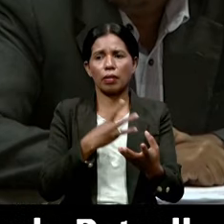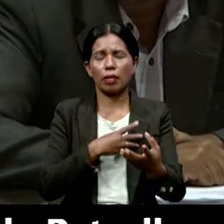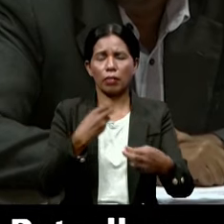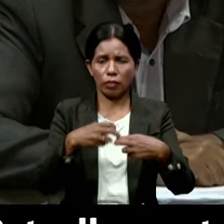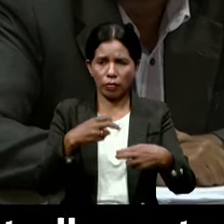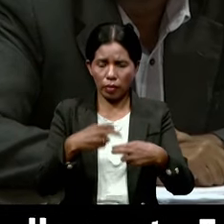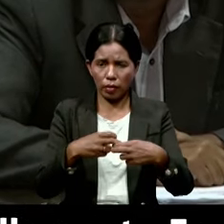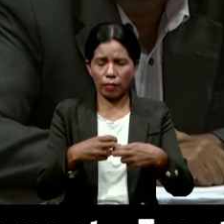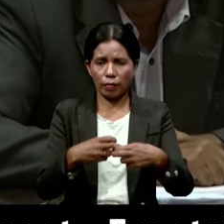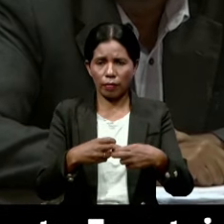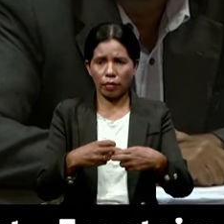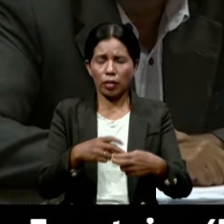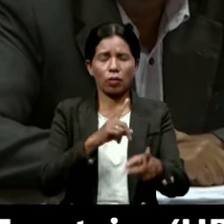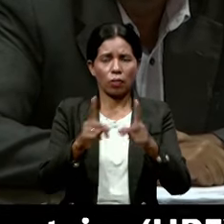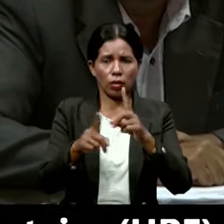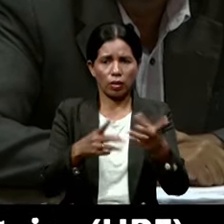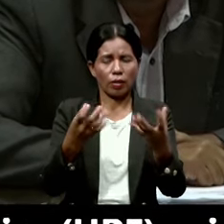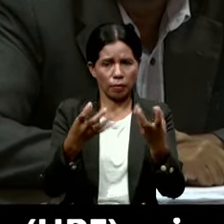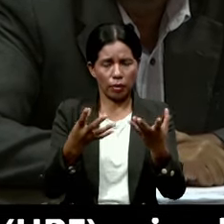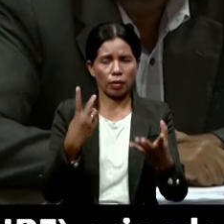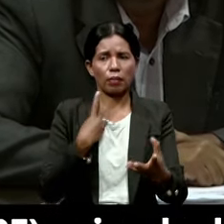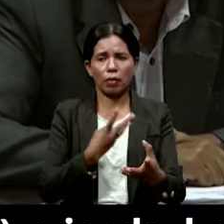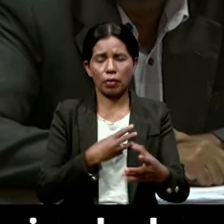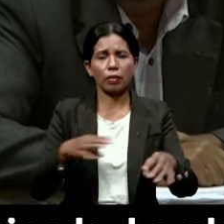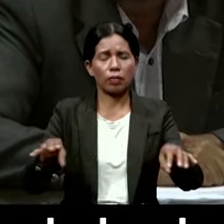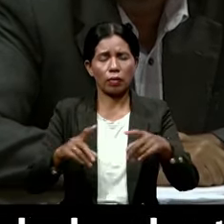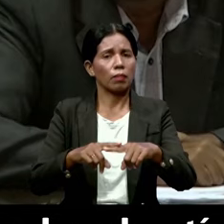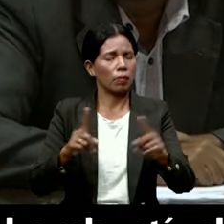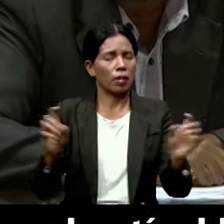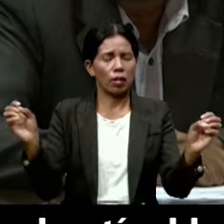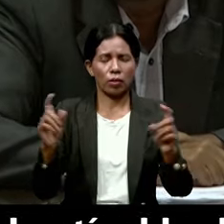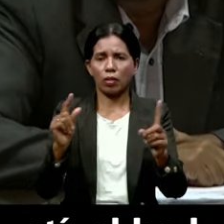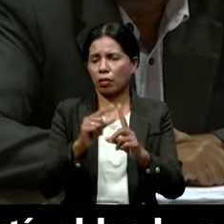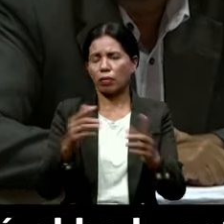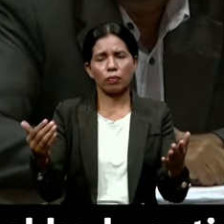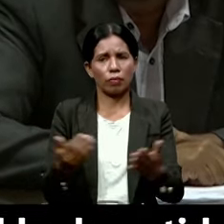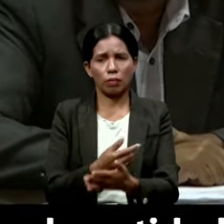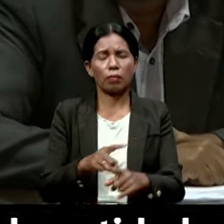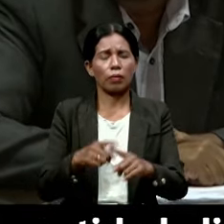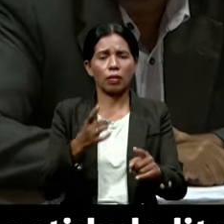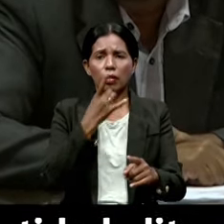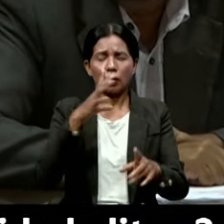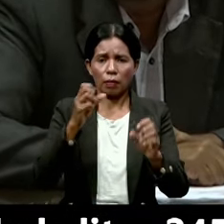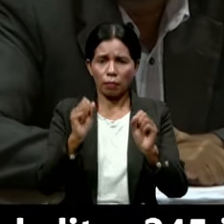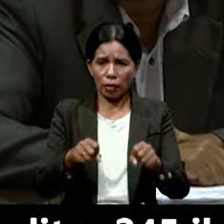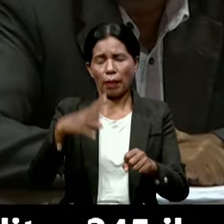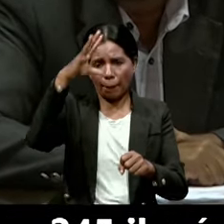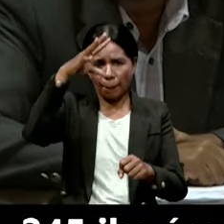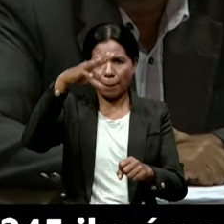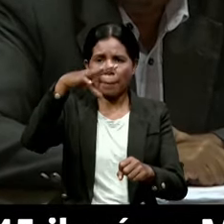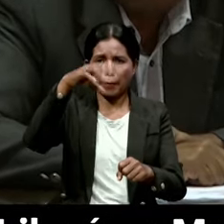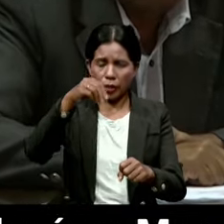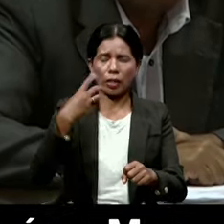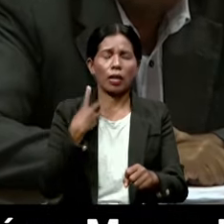críticas, insultos. Mai be idane laus novidades fom. Ahi bele mate mes atendimento